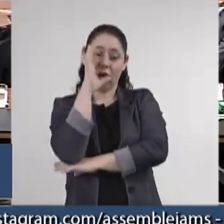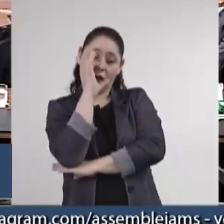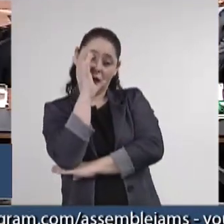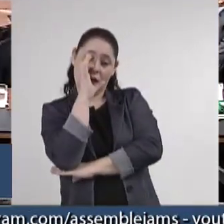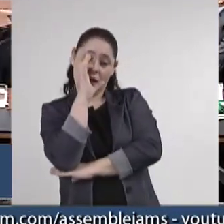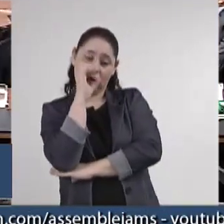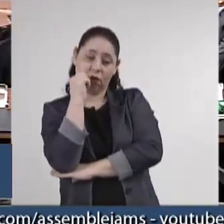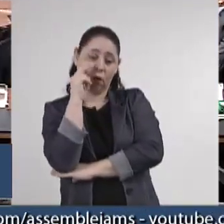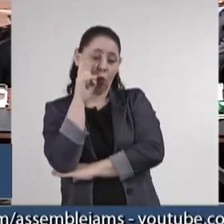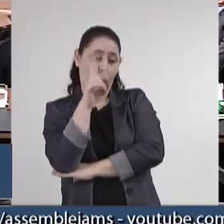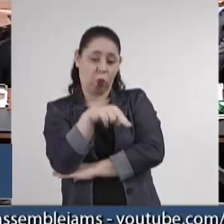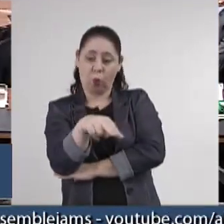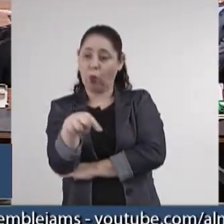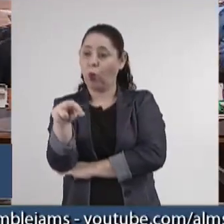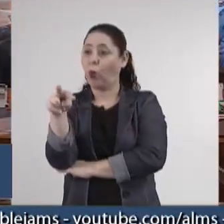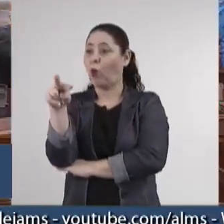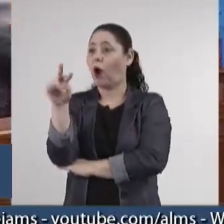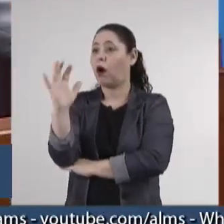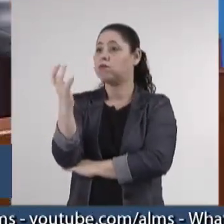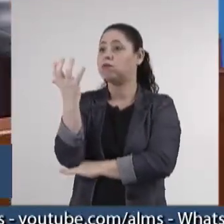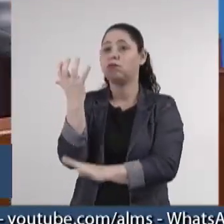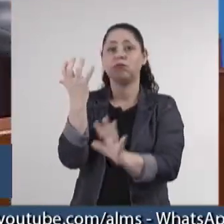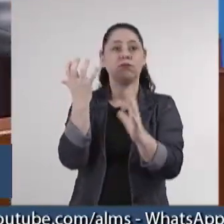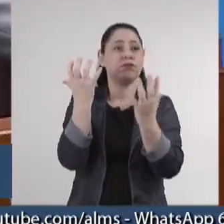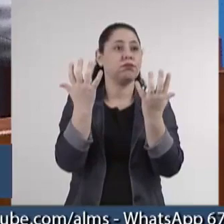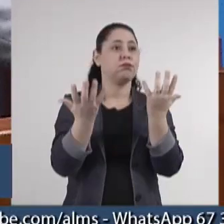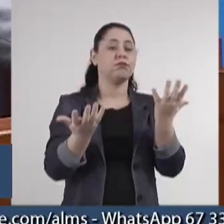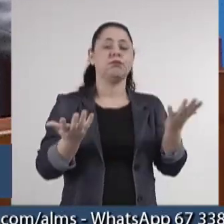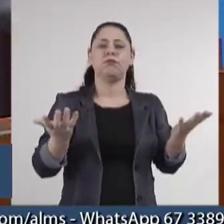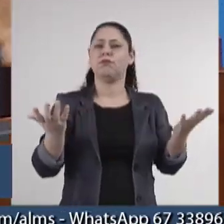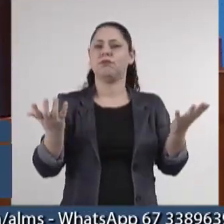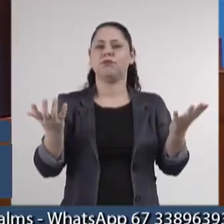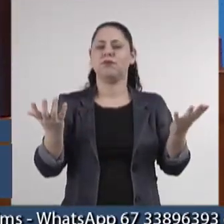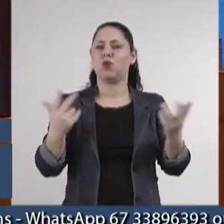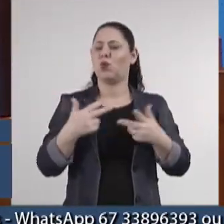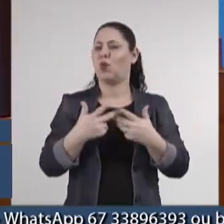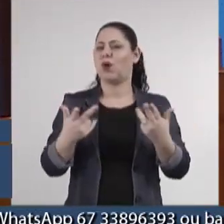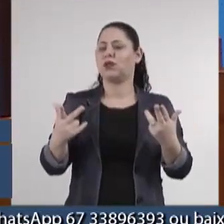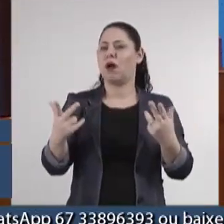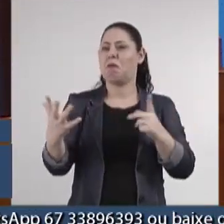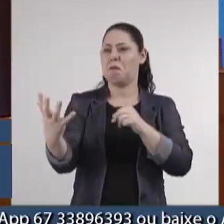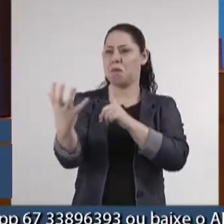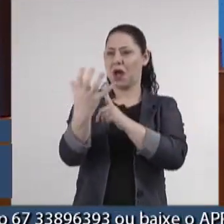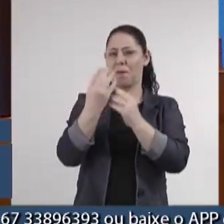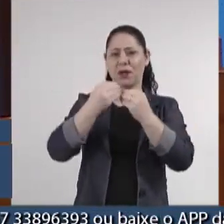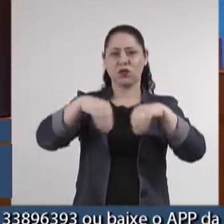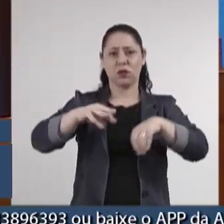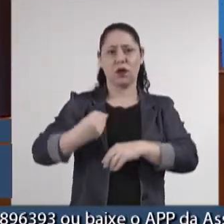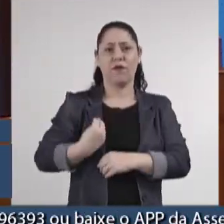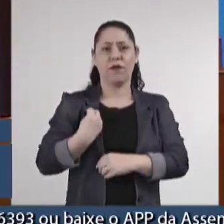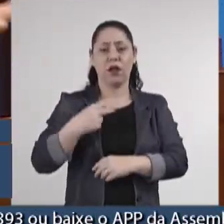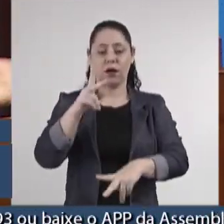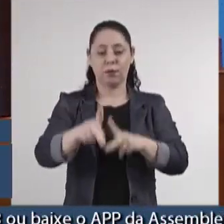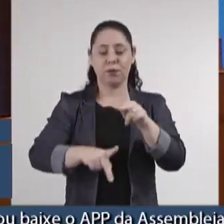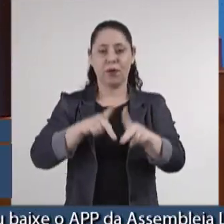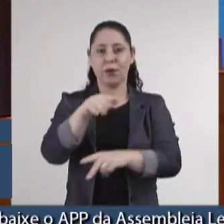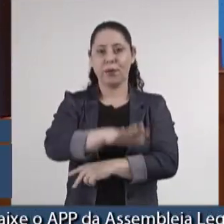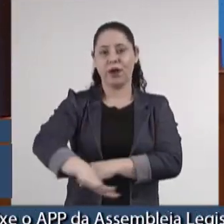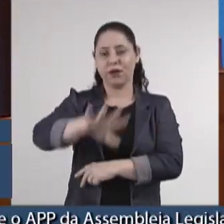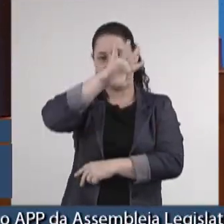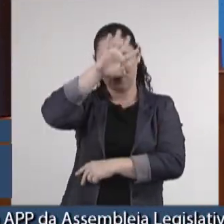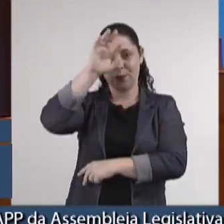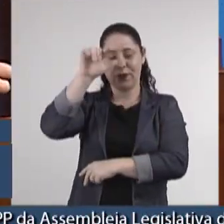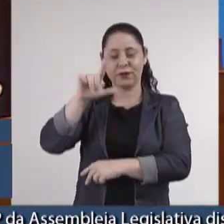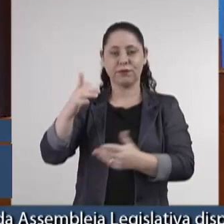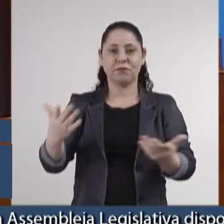assistindo os fatos acontecerem, fatos que interferem na nossa vida, na vida da população de Mato